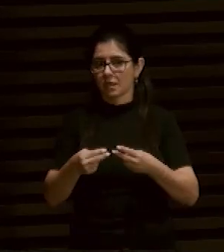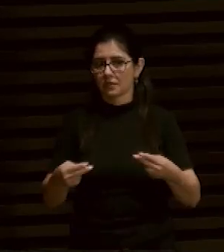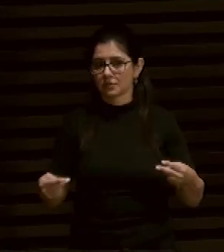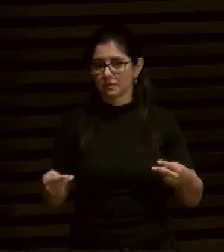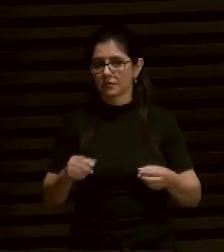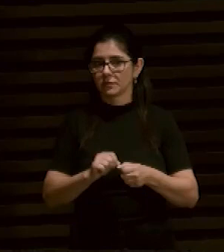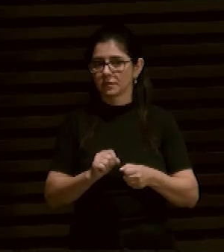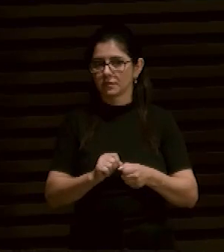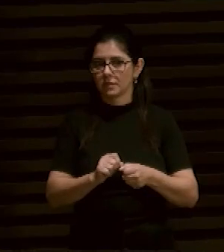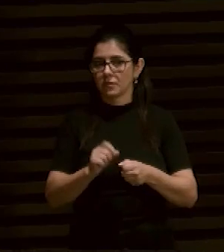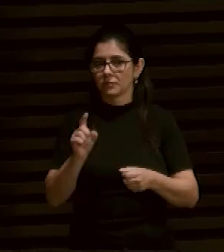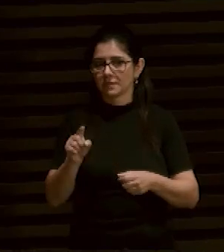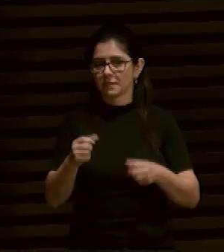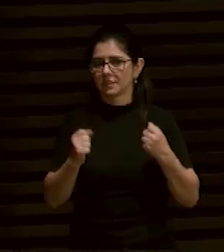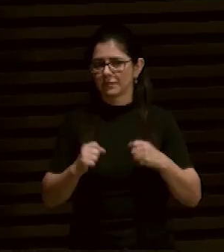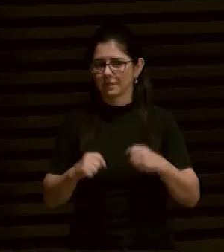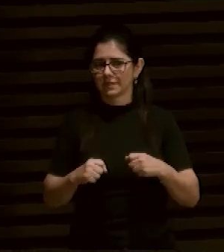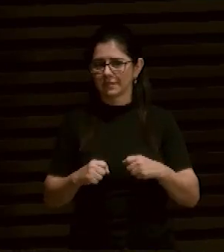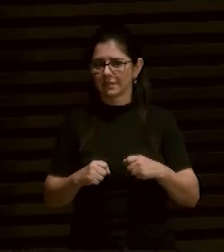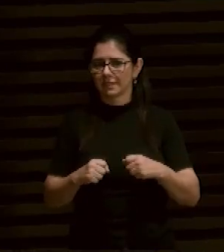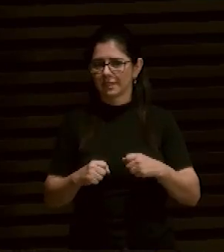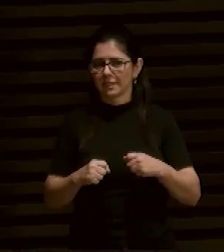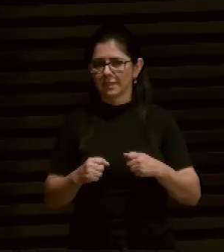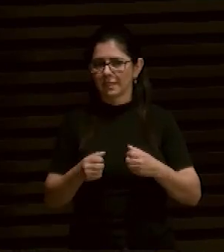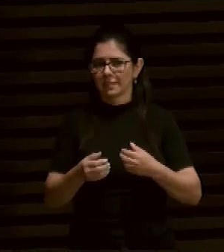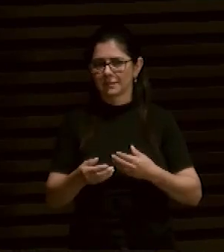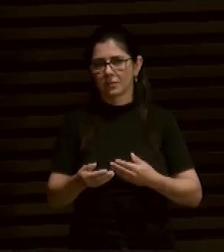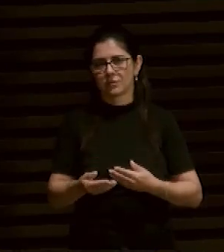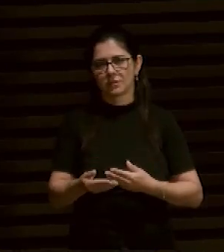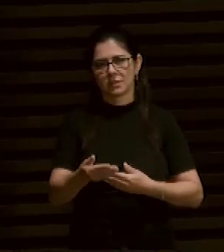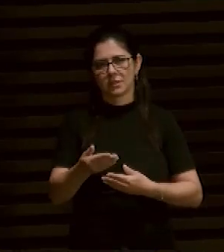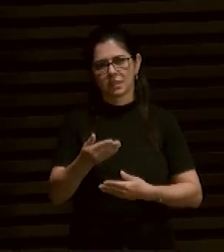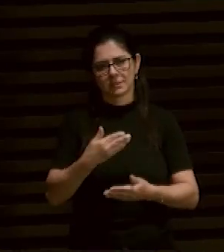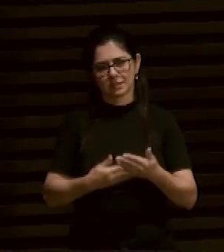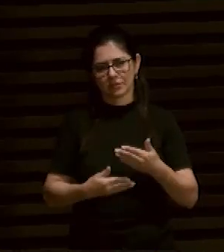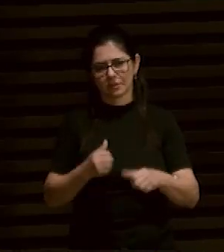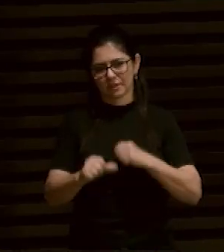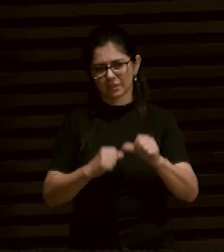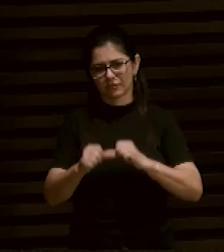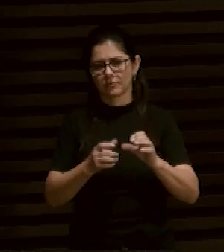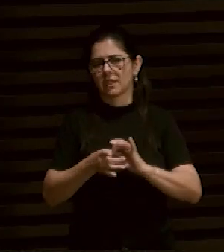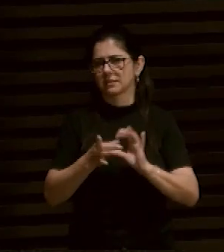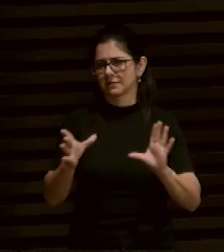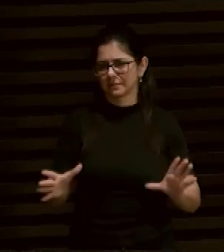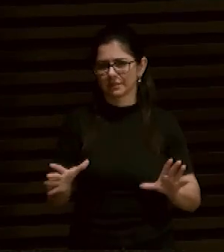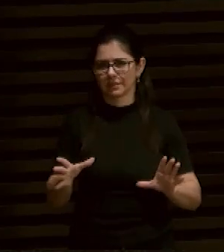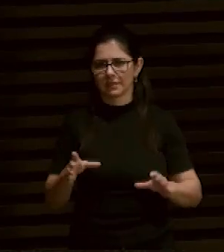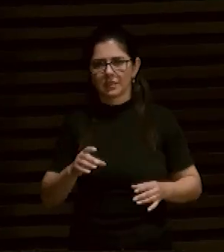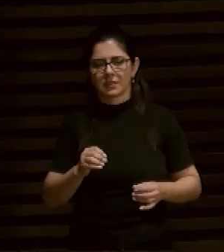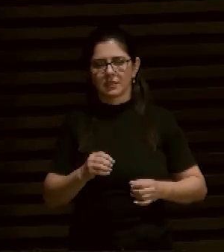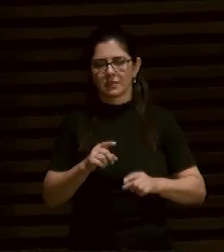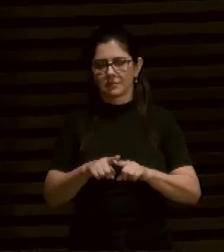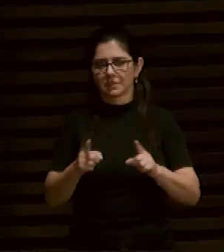deve restaurar todas as liberdades de Florença. E diz a história que Lorenzo, tomado por raiva e